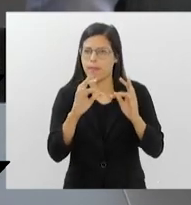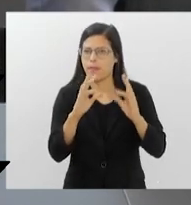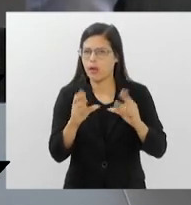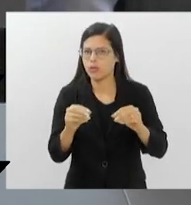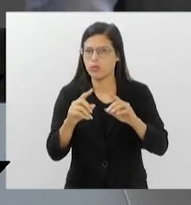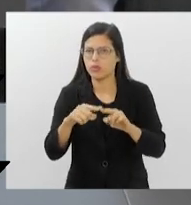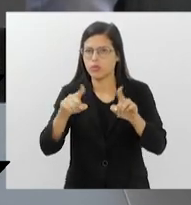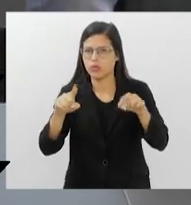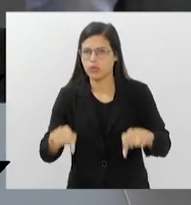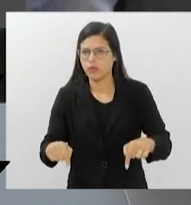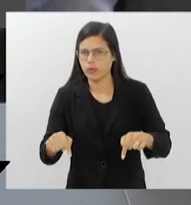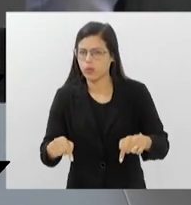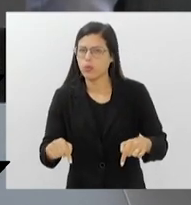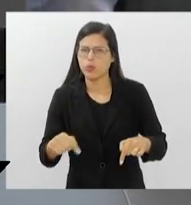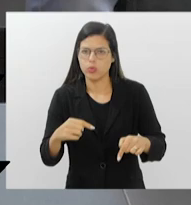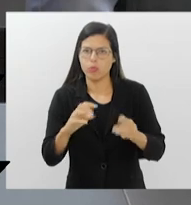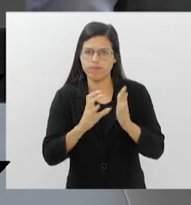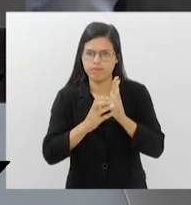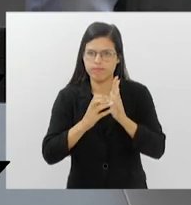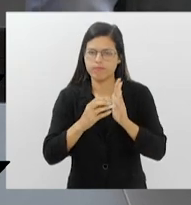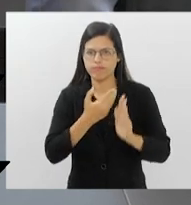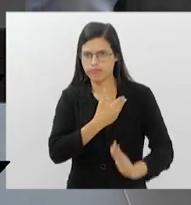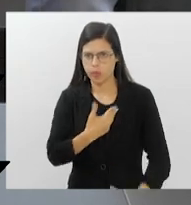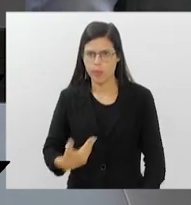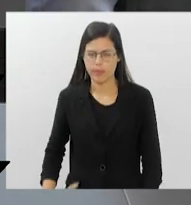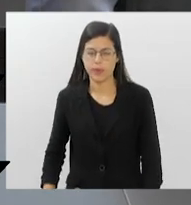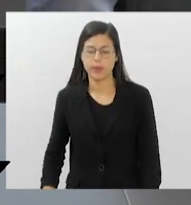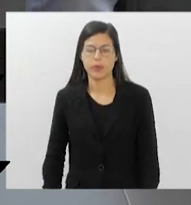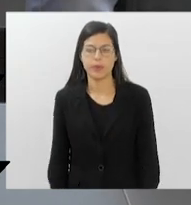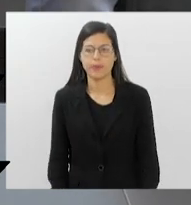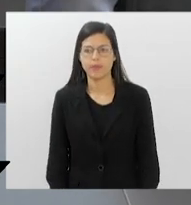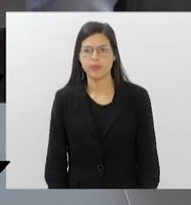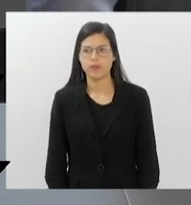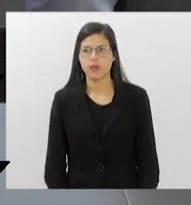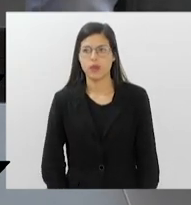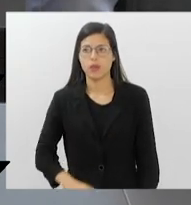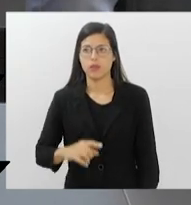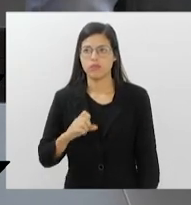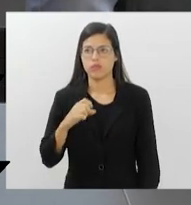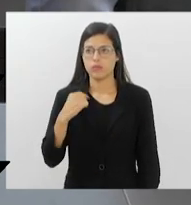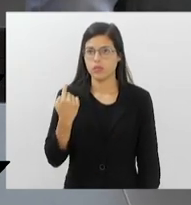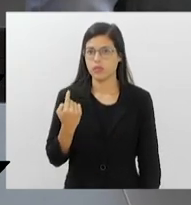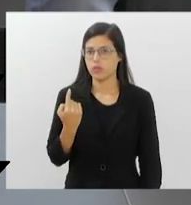servidores públicos Fizemos alguma opção pelo Cred